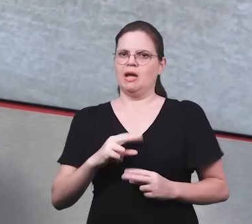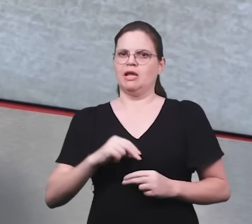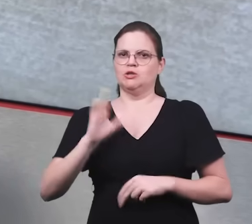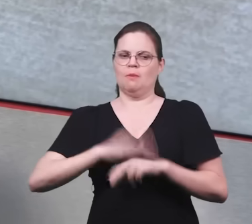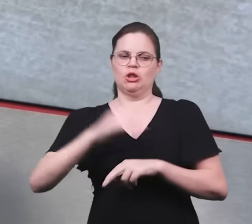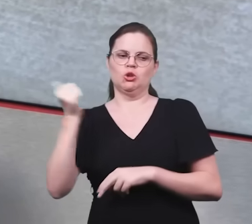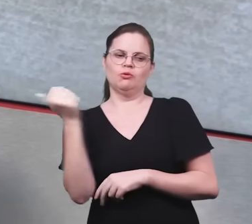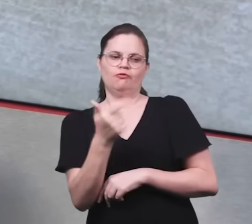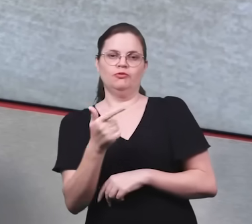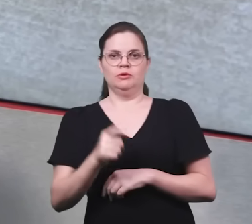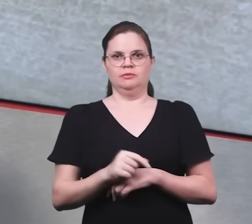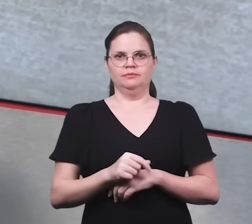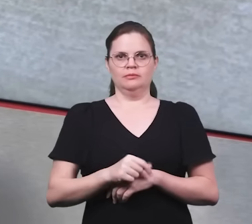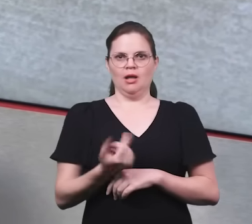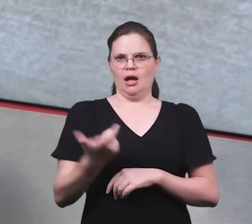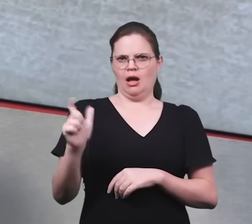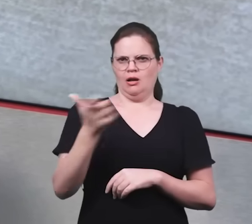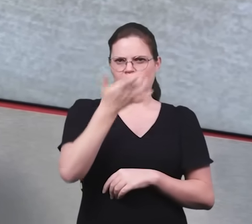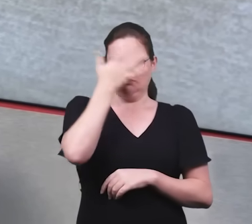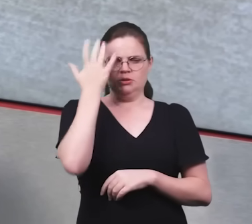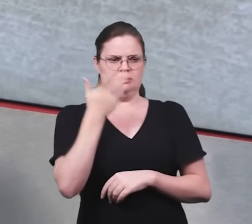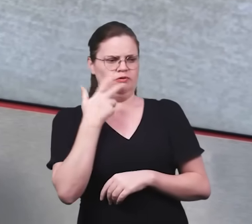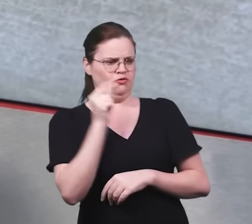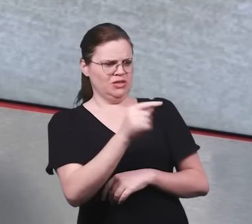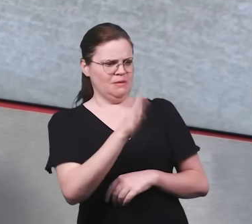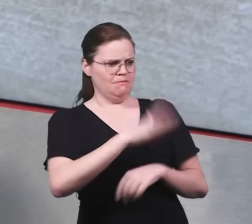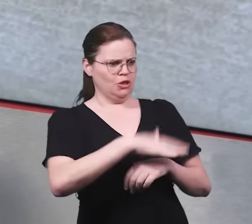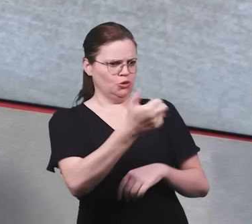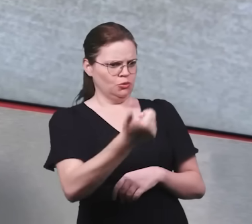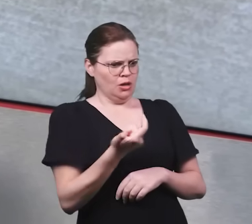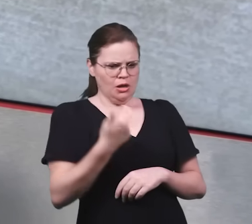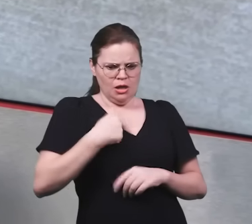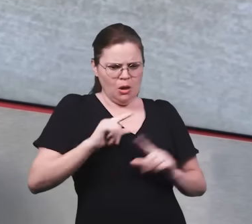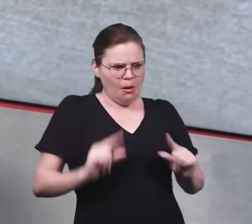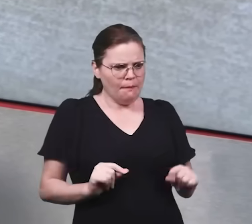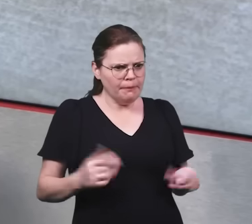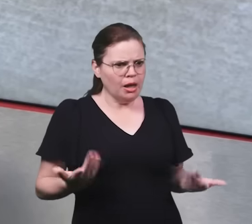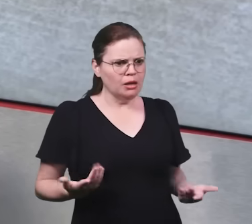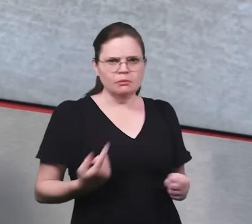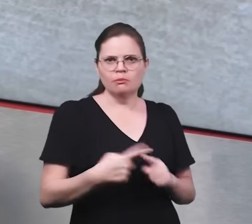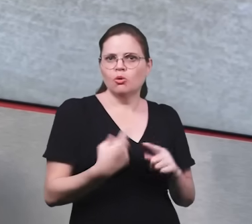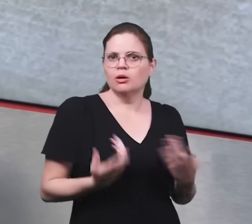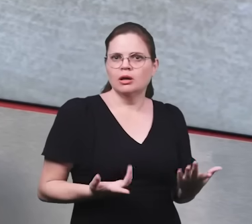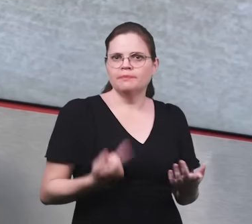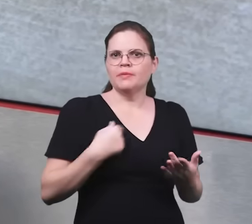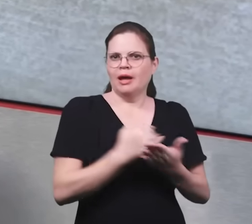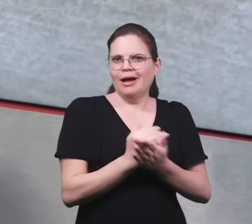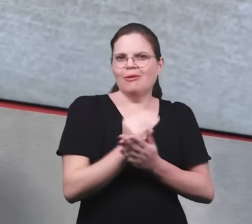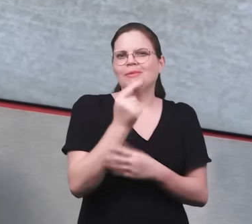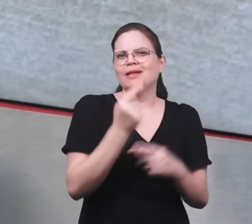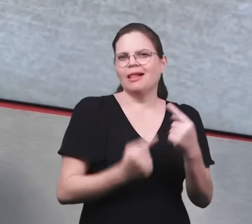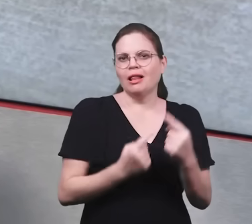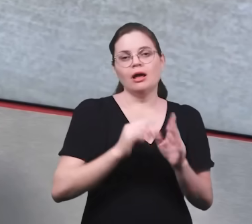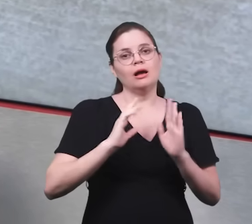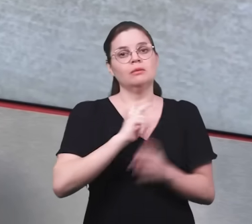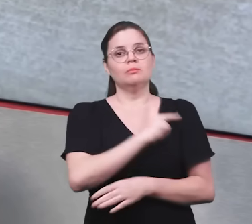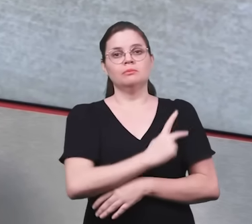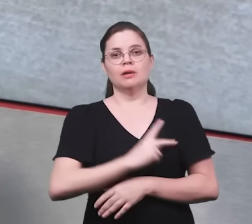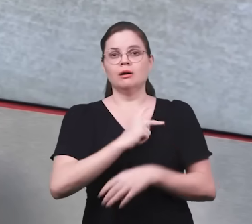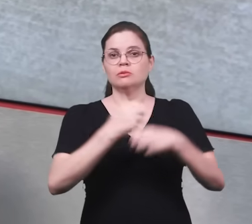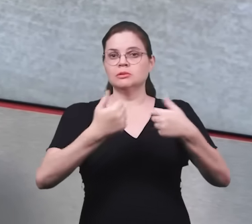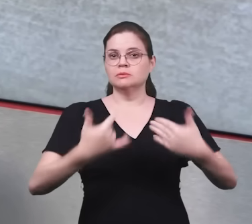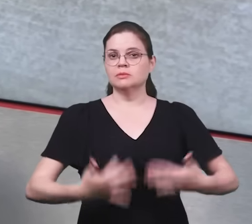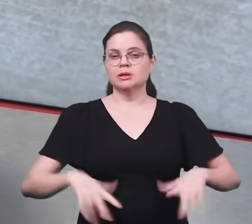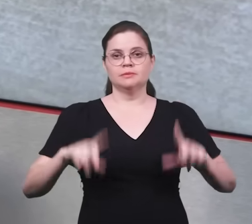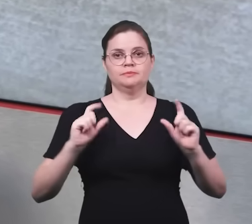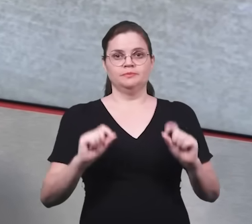E outros vão dizer, mas por que outro tem mais merecimento e eu tenho menos merecimento? Então, o apóstolo Paulo deixa claro que